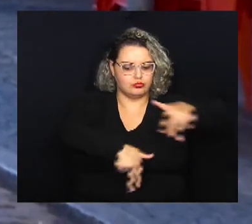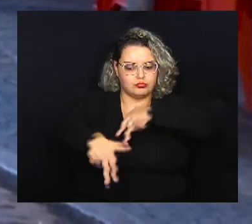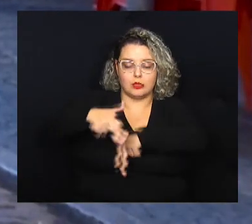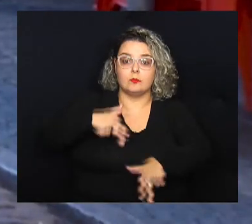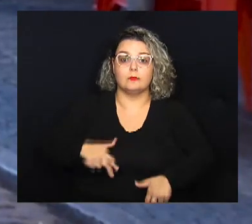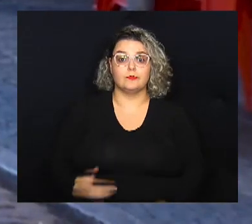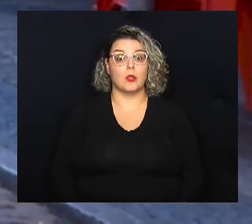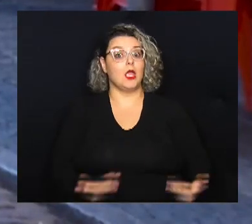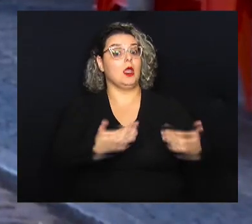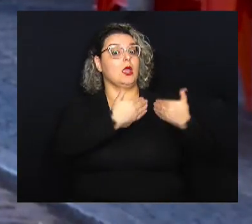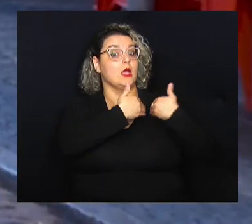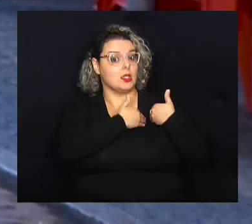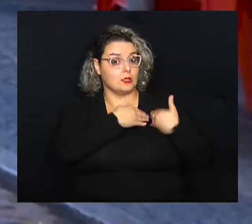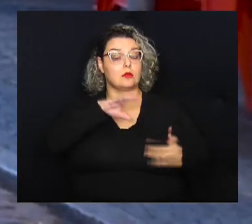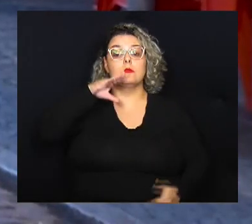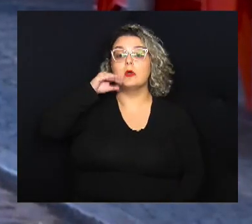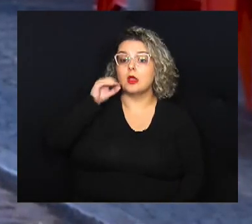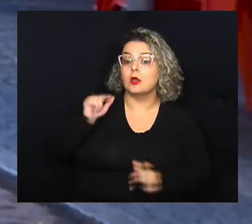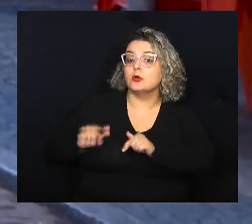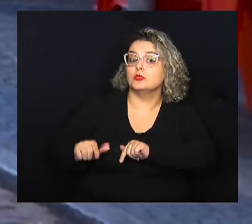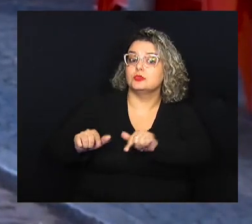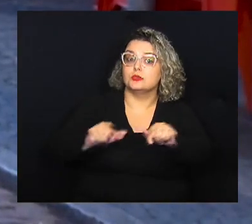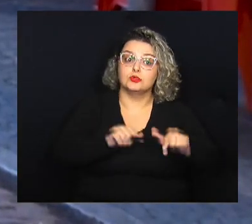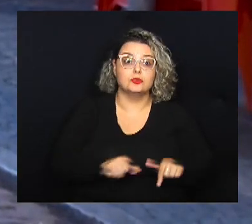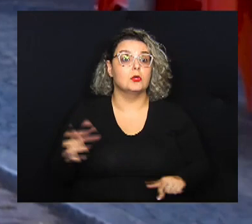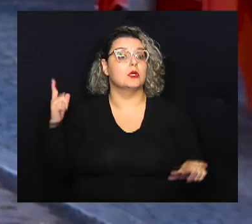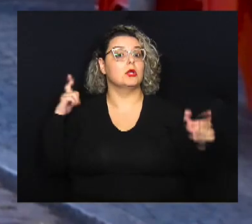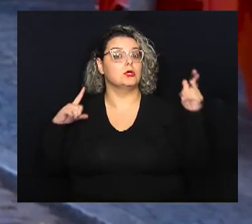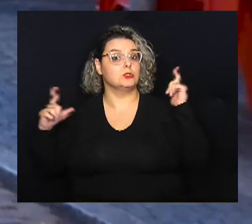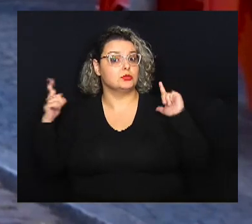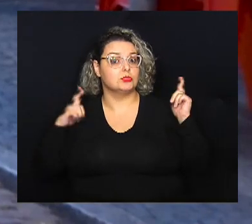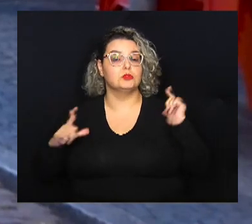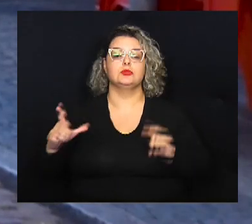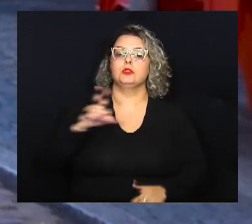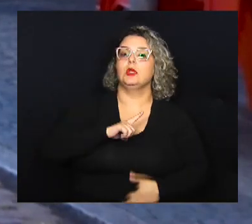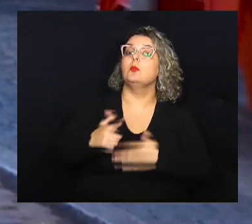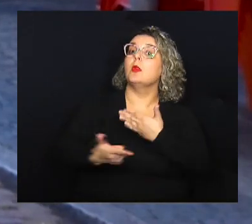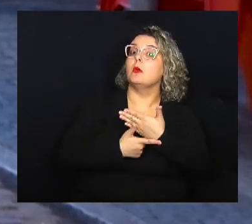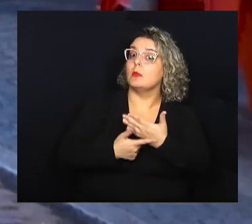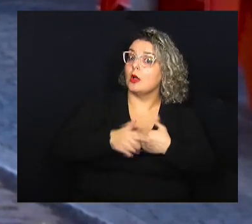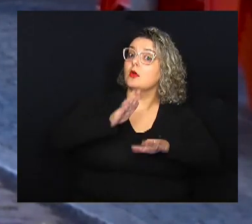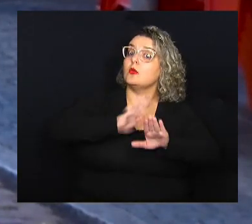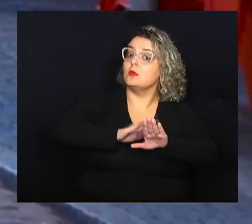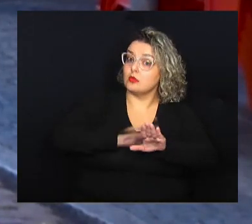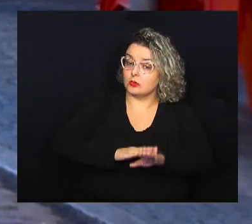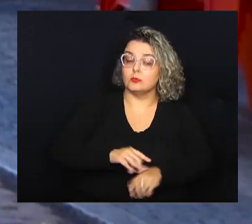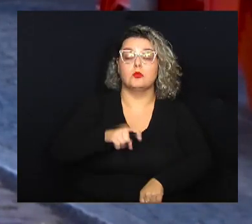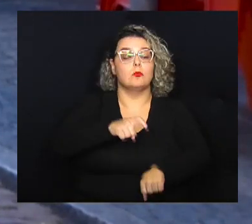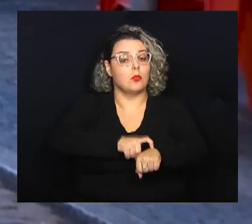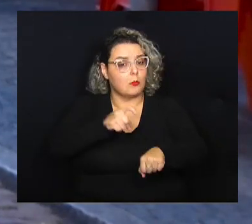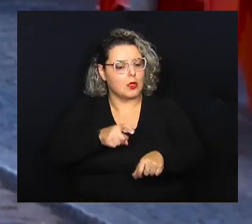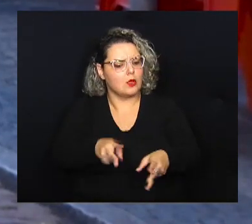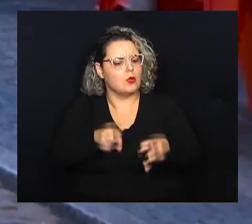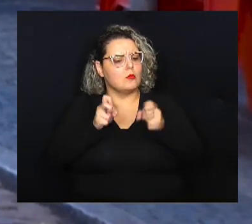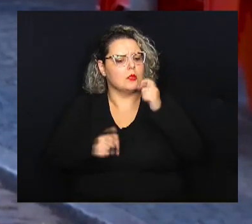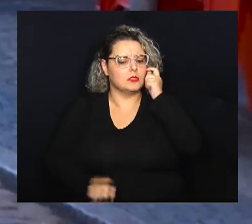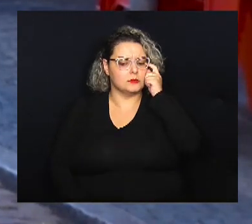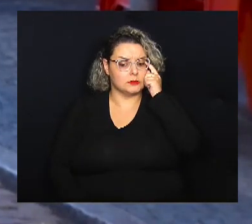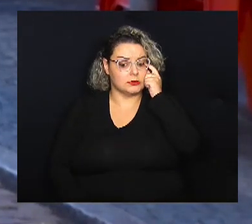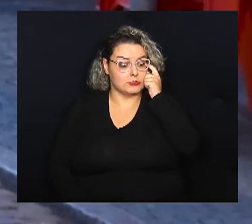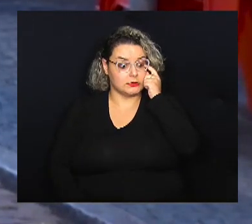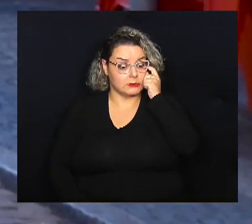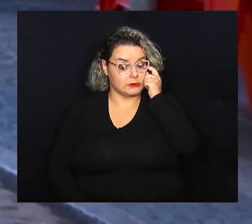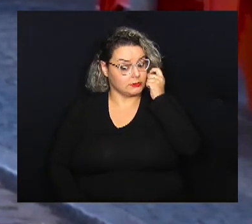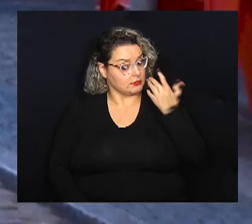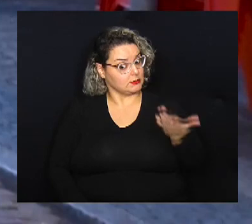e funcionários dos locais de lazer terão papel ativo no momento de identificar possíveis situações